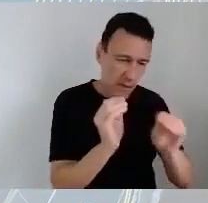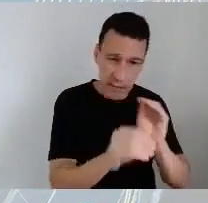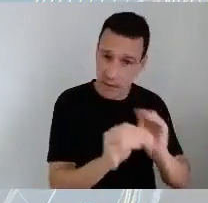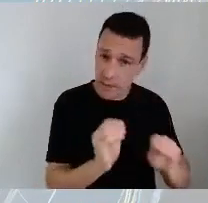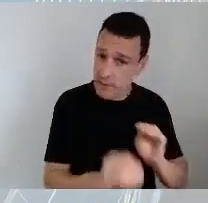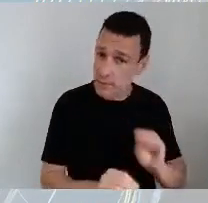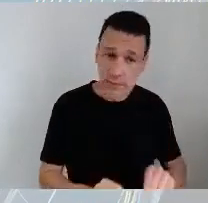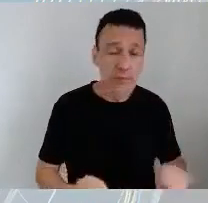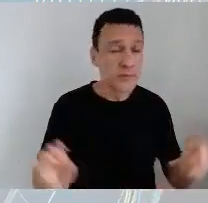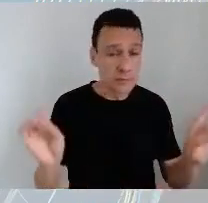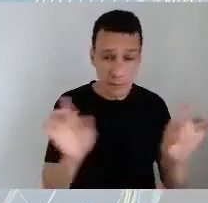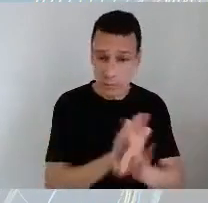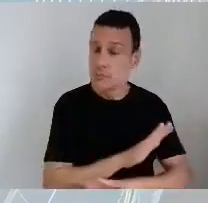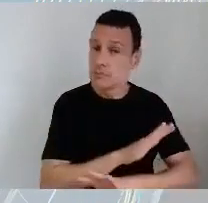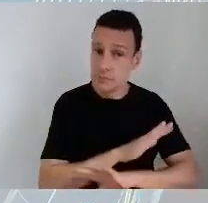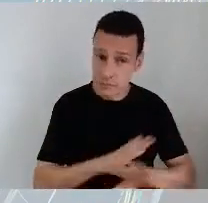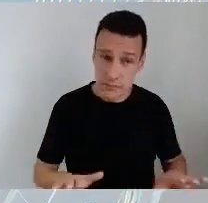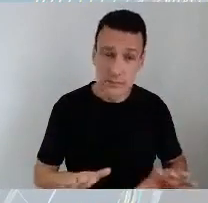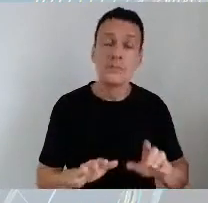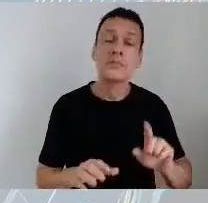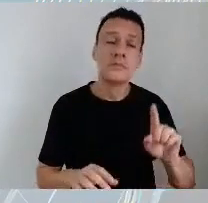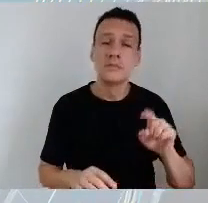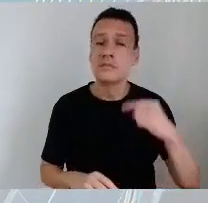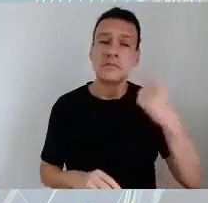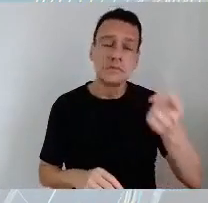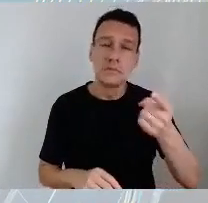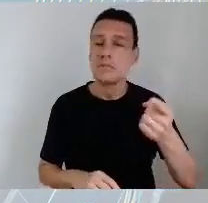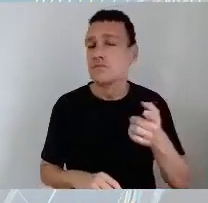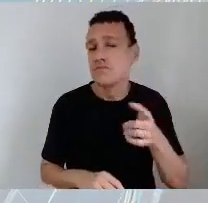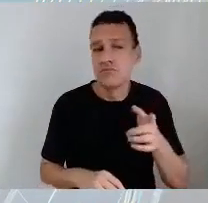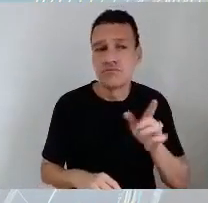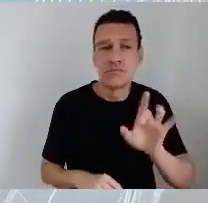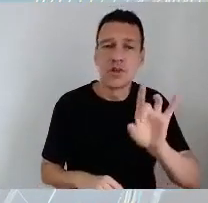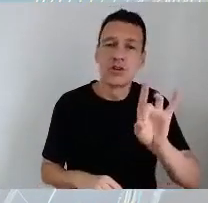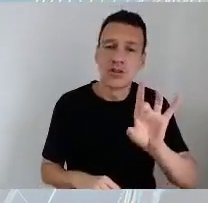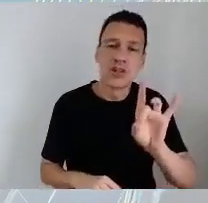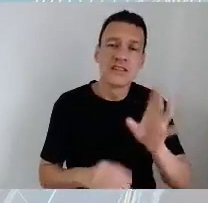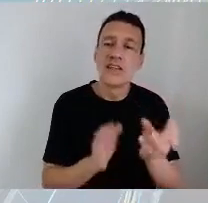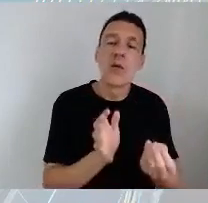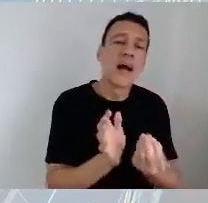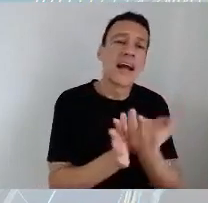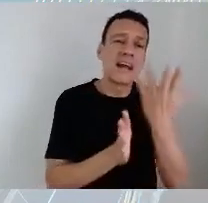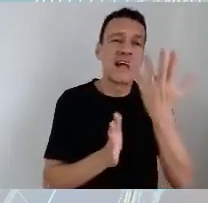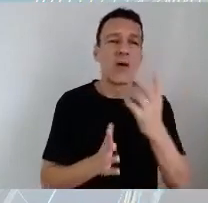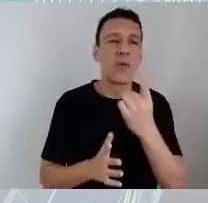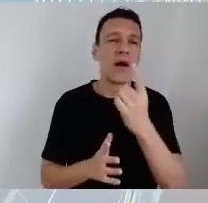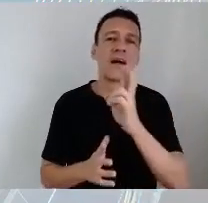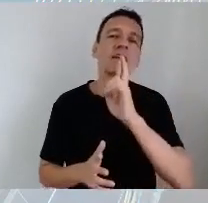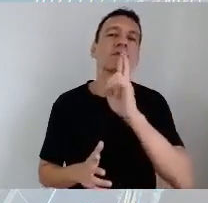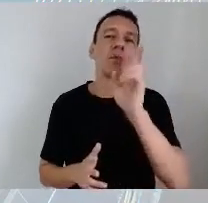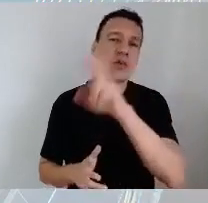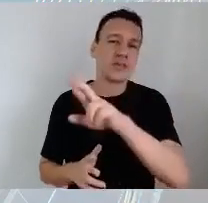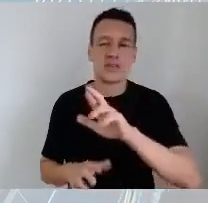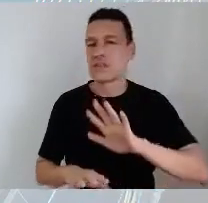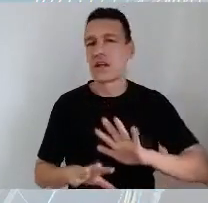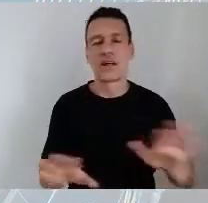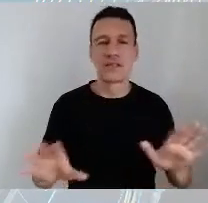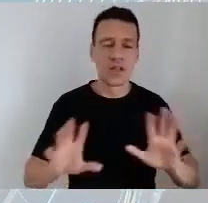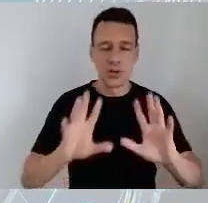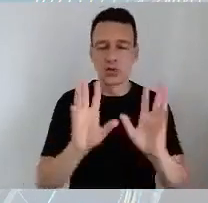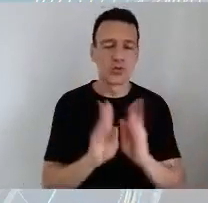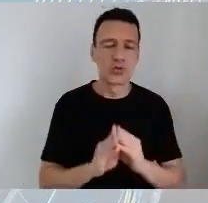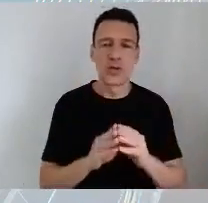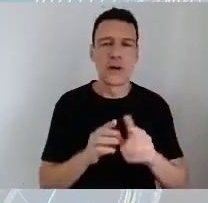depois fazer ele gera ali, né, um resultado, uma porcentagem, e depois é preciso fazer o cálculo,